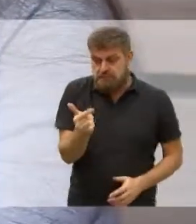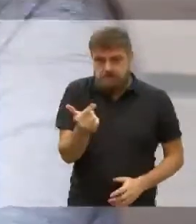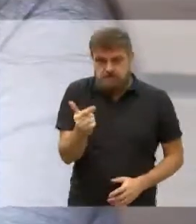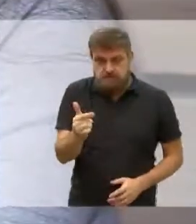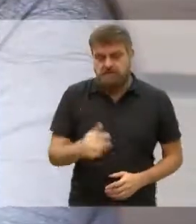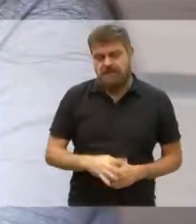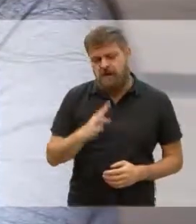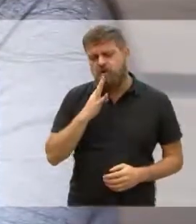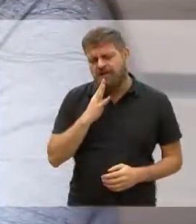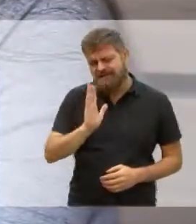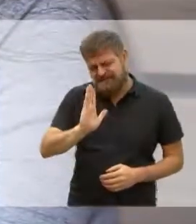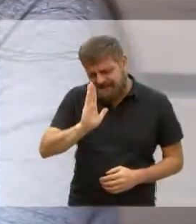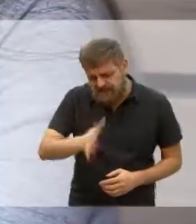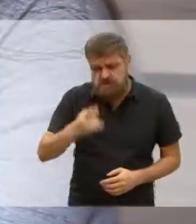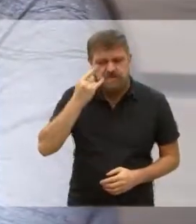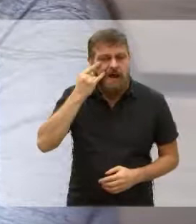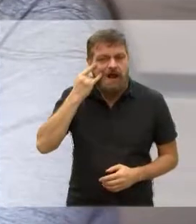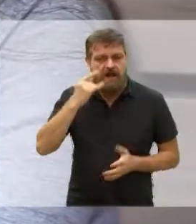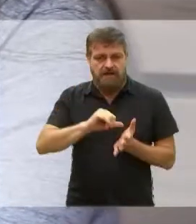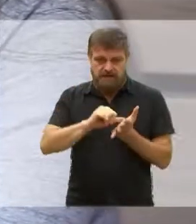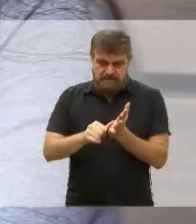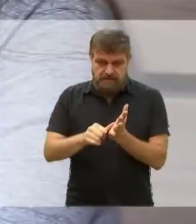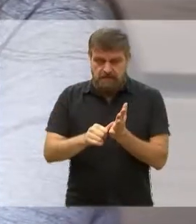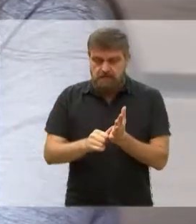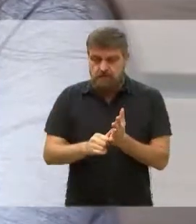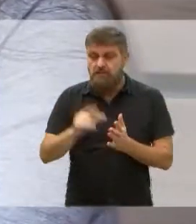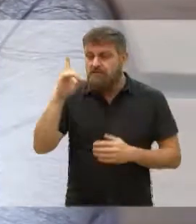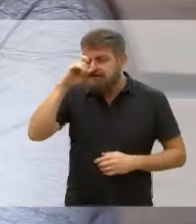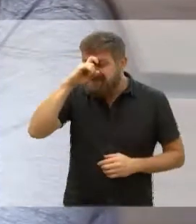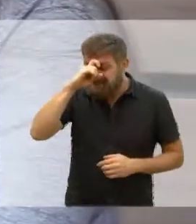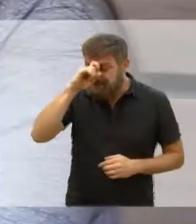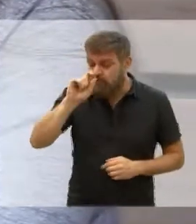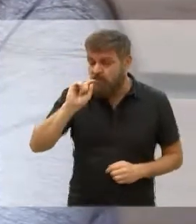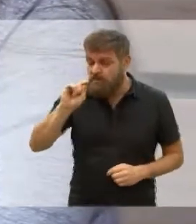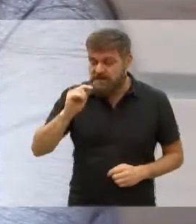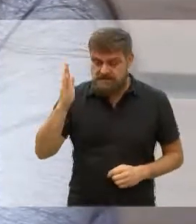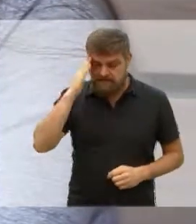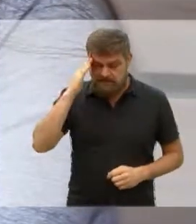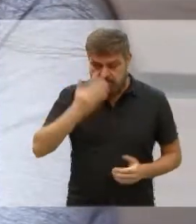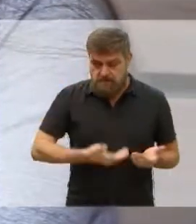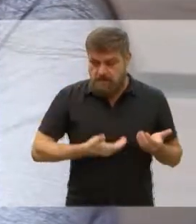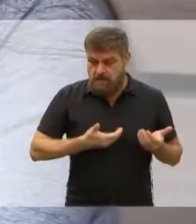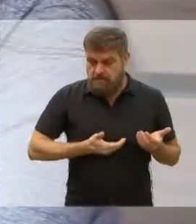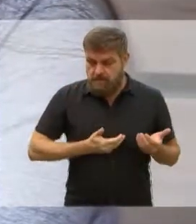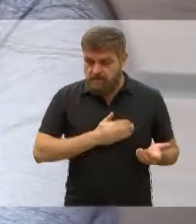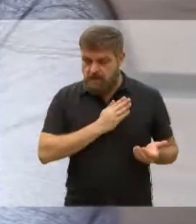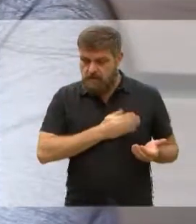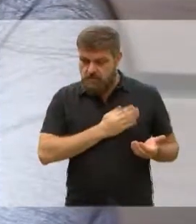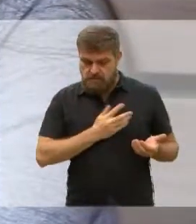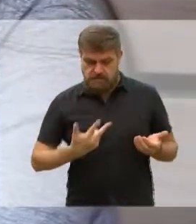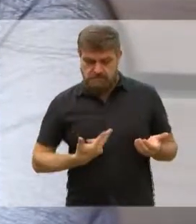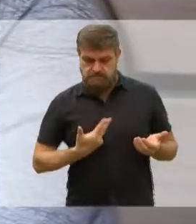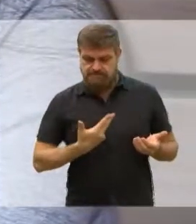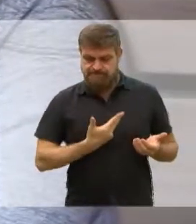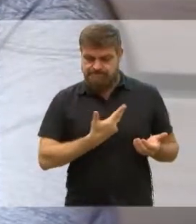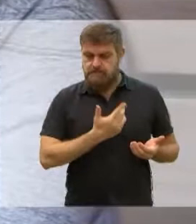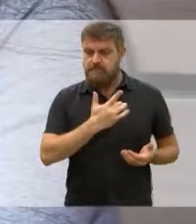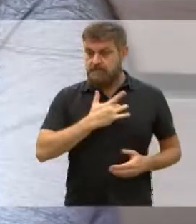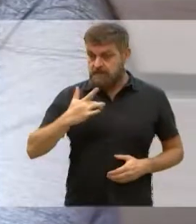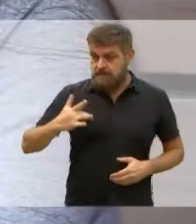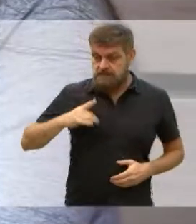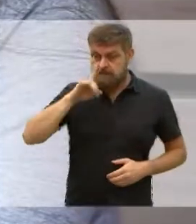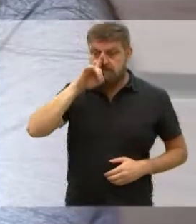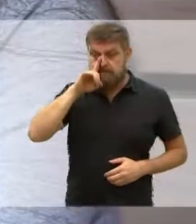assim, mas a gente conhece, né? Então, o que foi mais difícil foi compreender a questão da saúde dela mesmo, que era